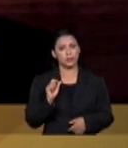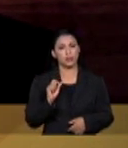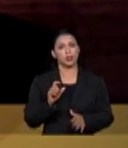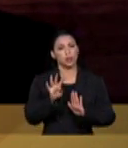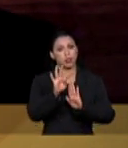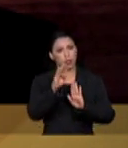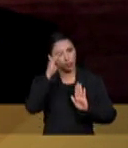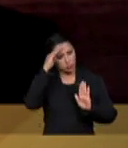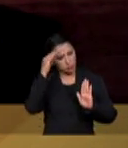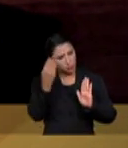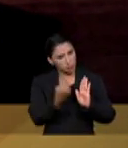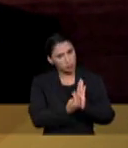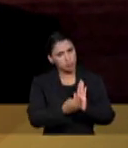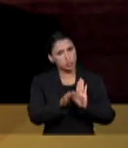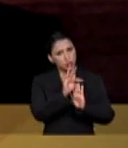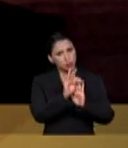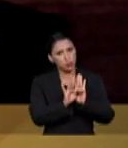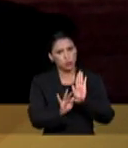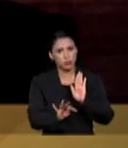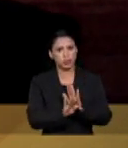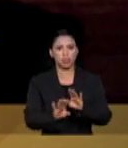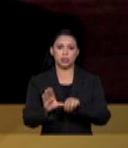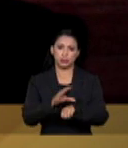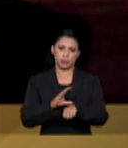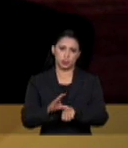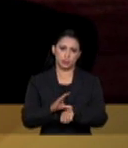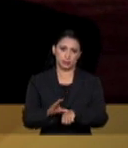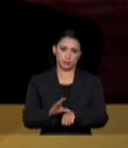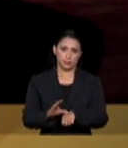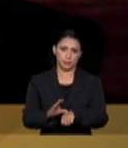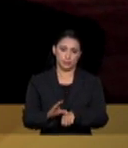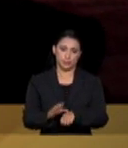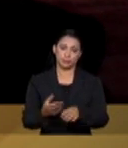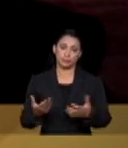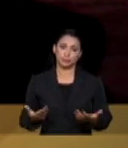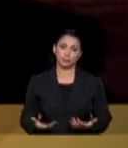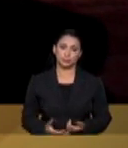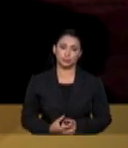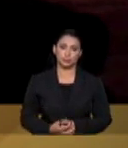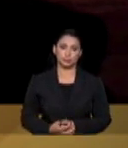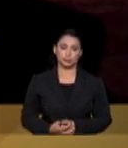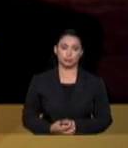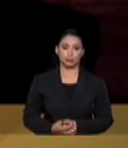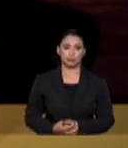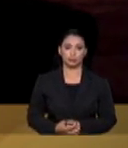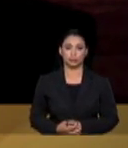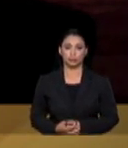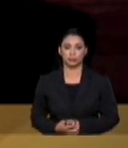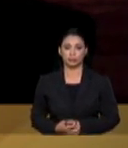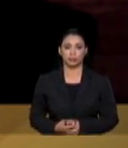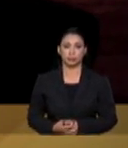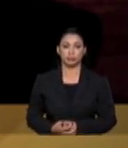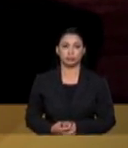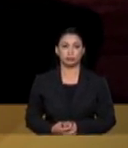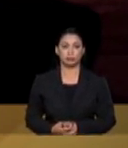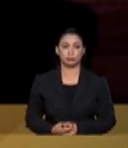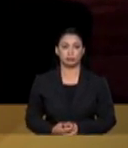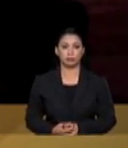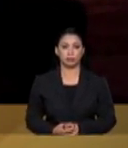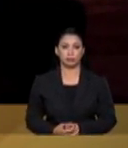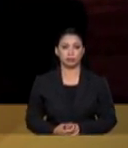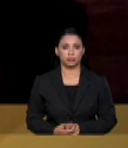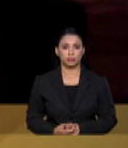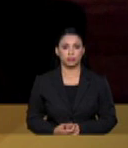que cumpra os objetivos da Constituição e tu ir comprar